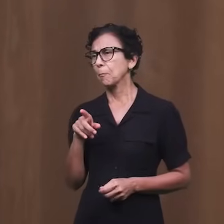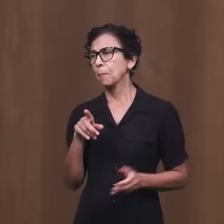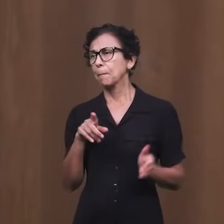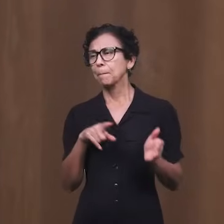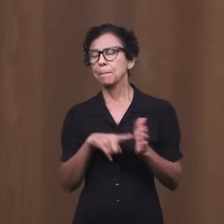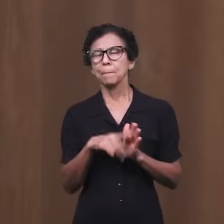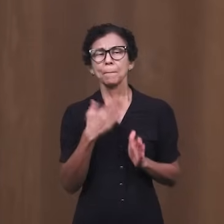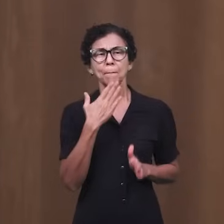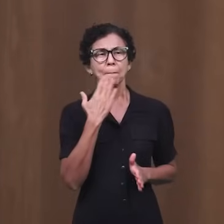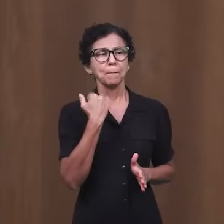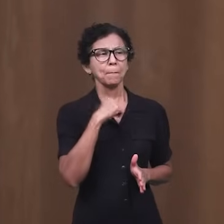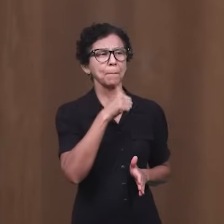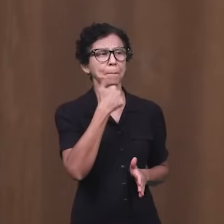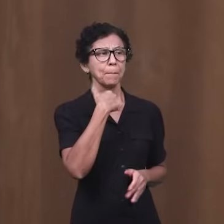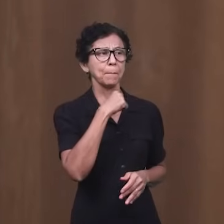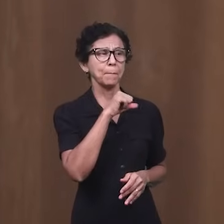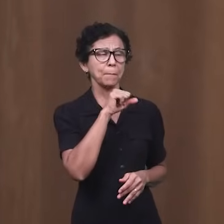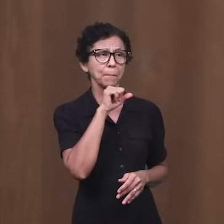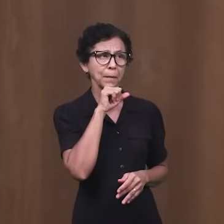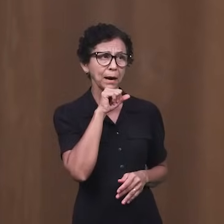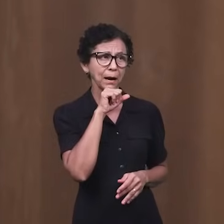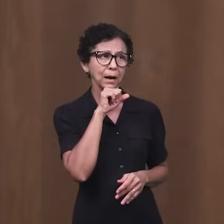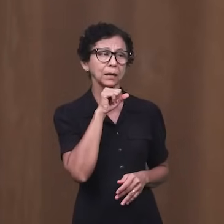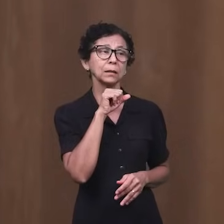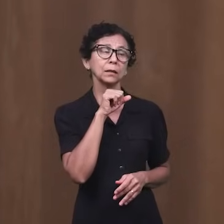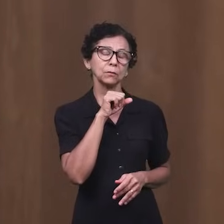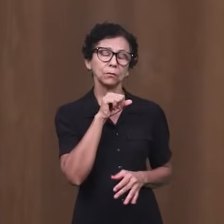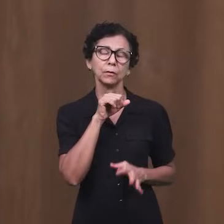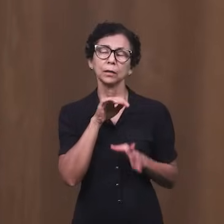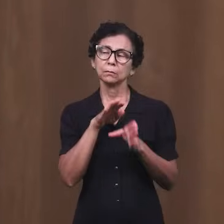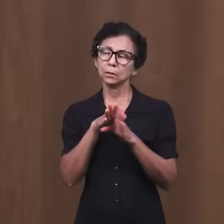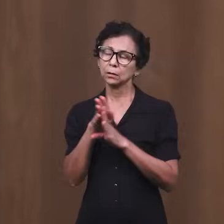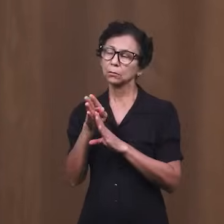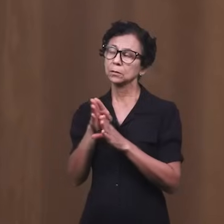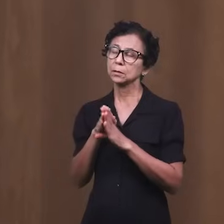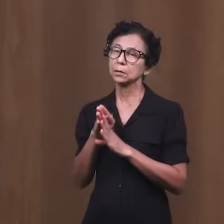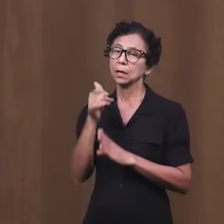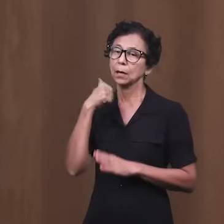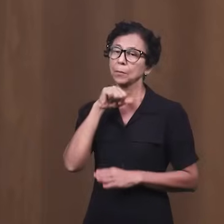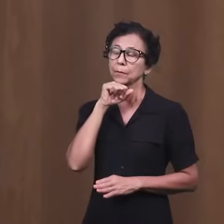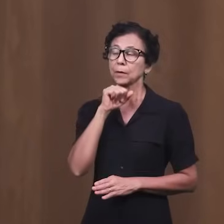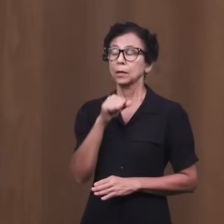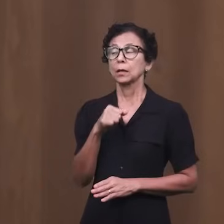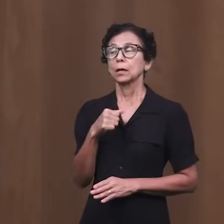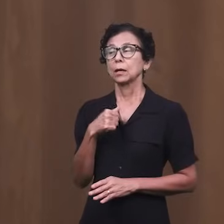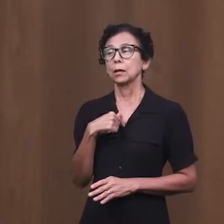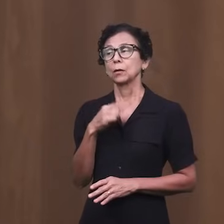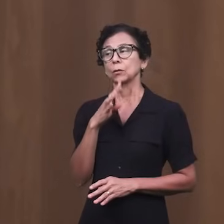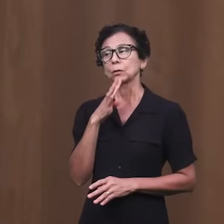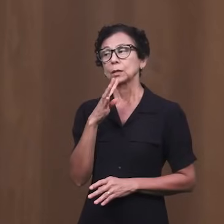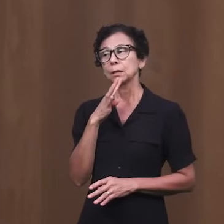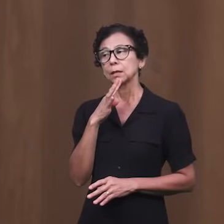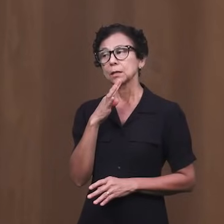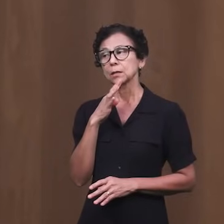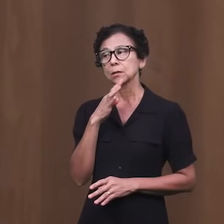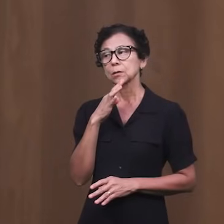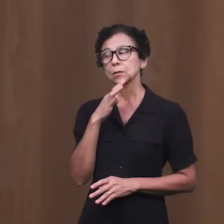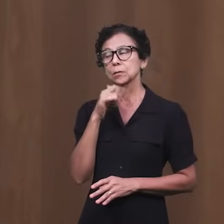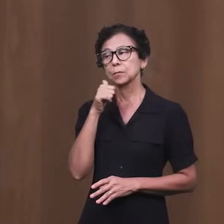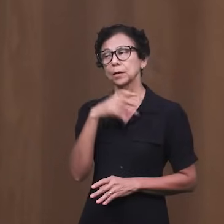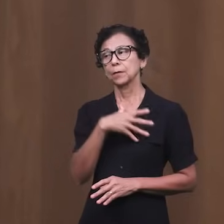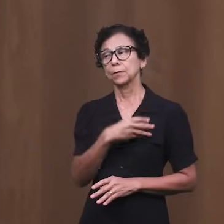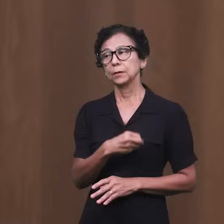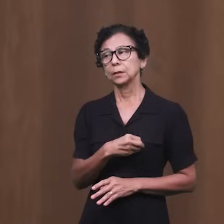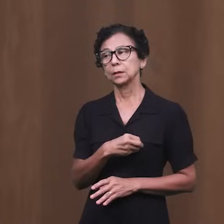ajuda eles vão te orientar vão te ajudar a mãe vai falar assim eu conheço meu filho eu conheço minha filha